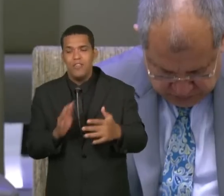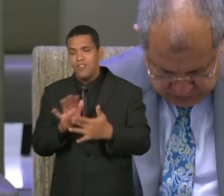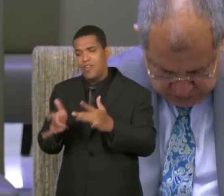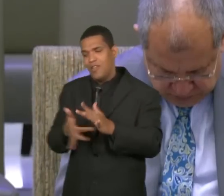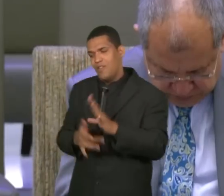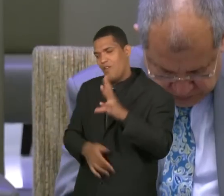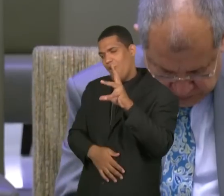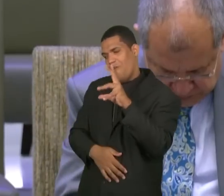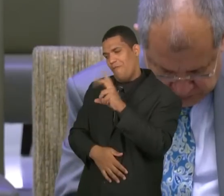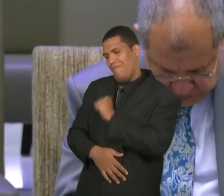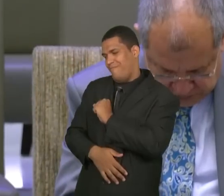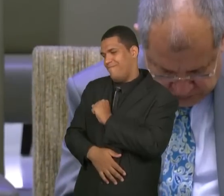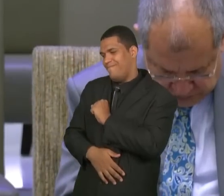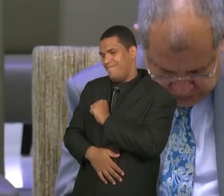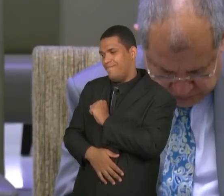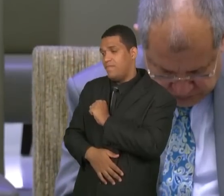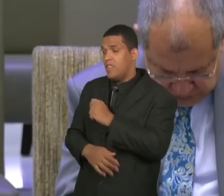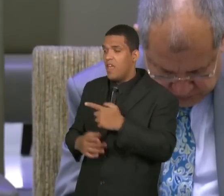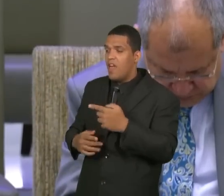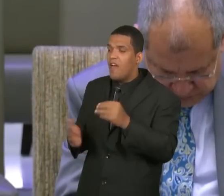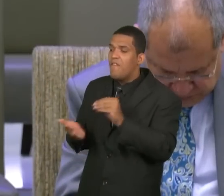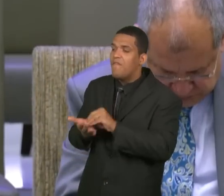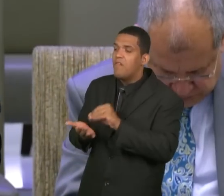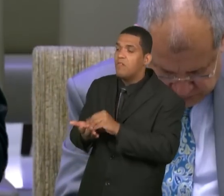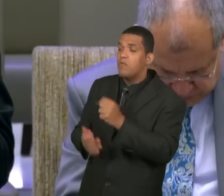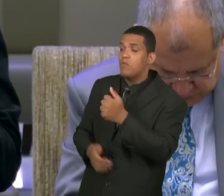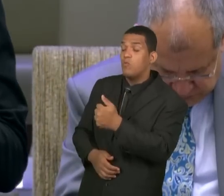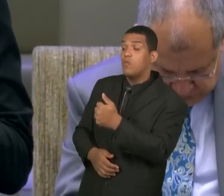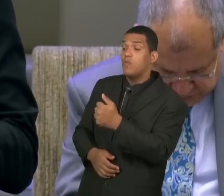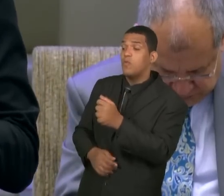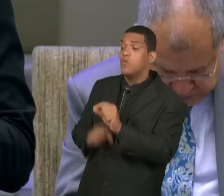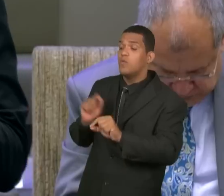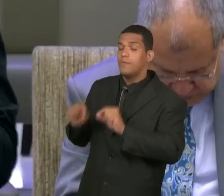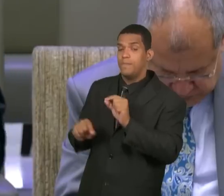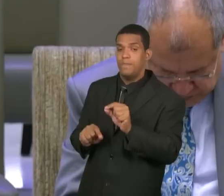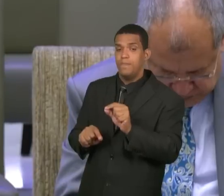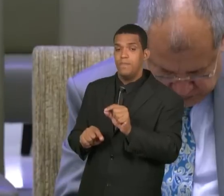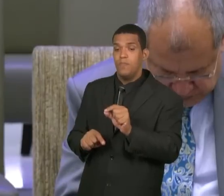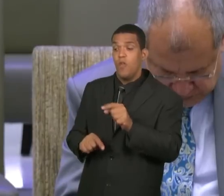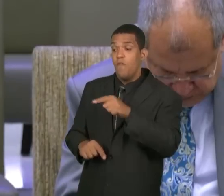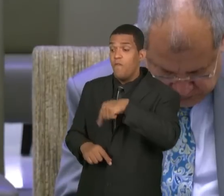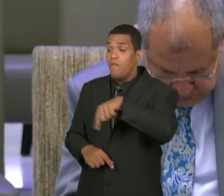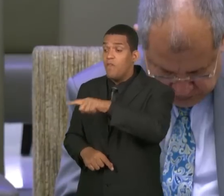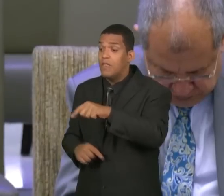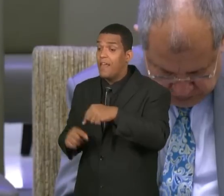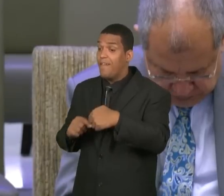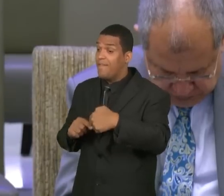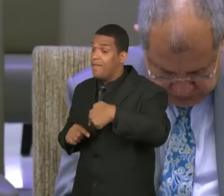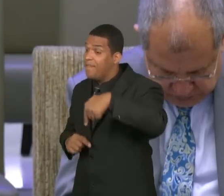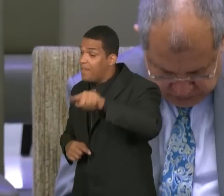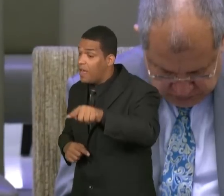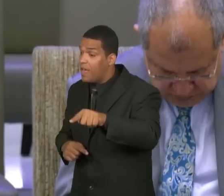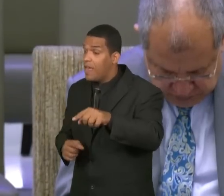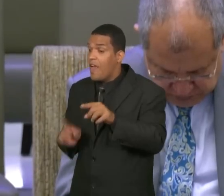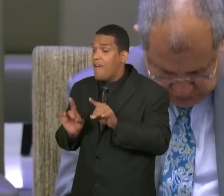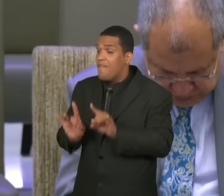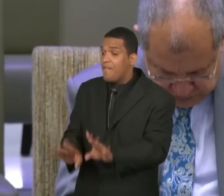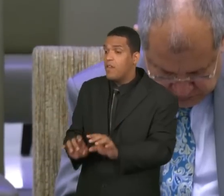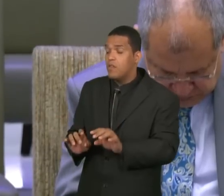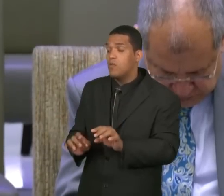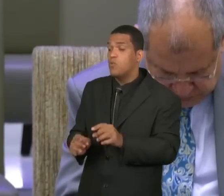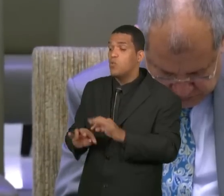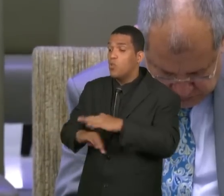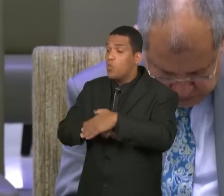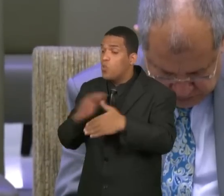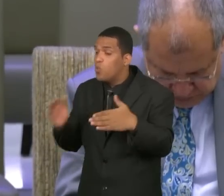só uma coisa falta você vá venda tudo que tem deu dinheiro